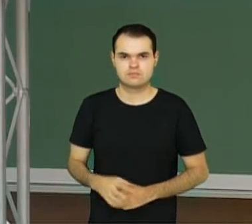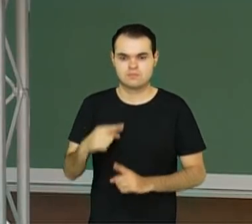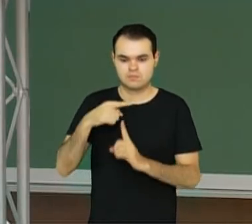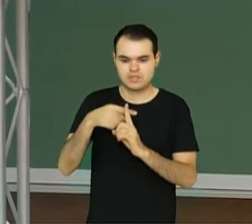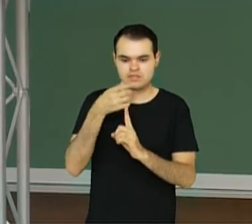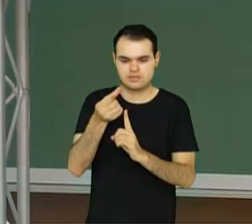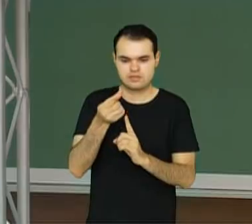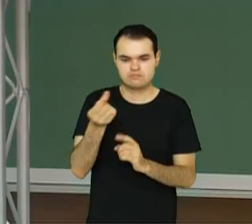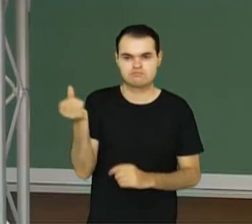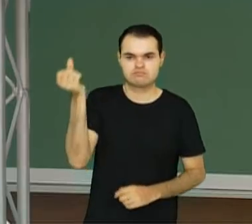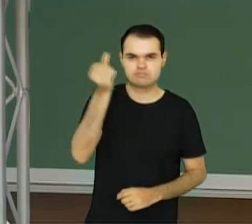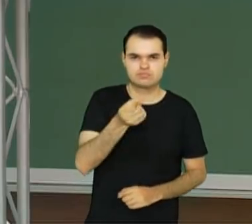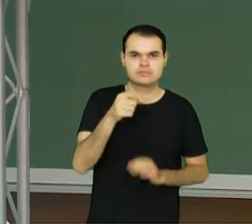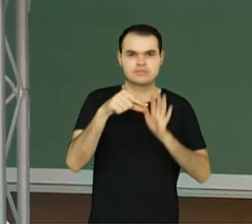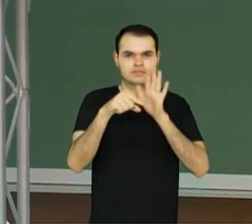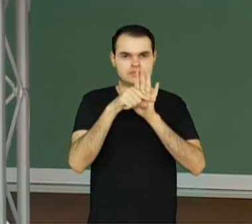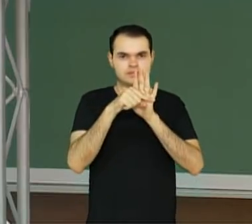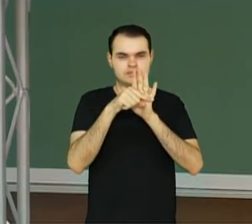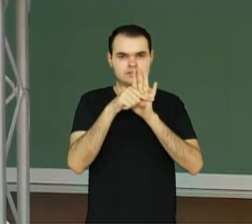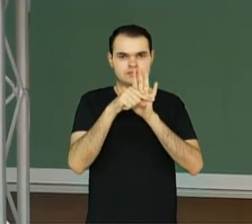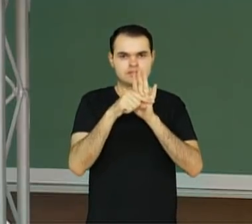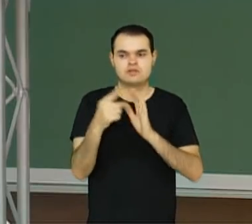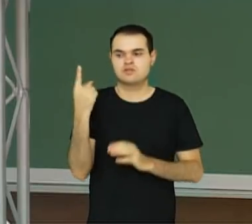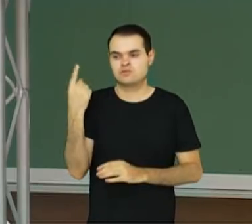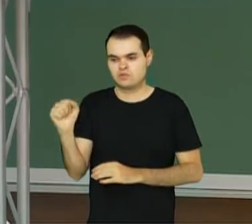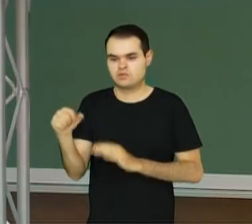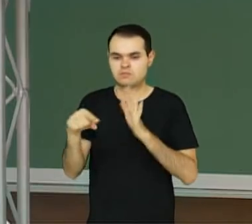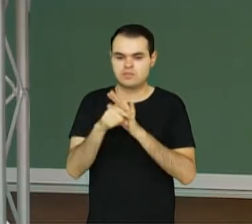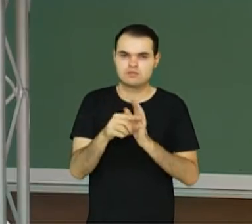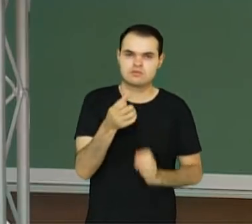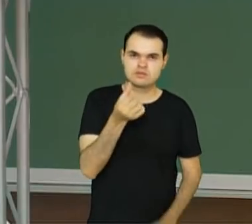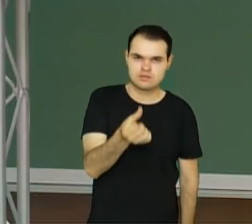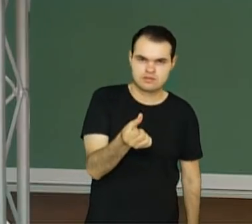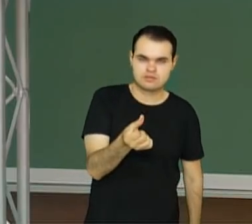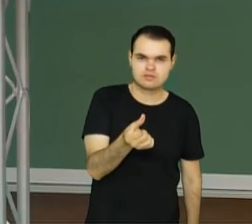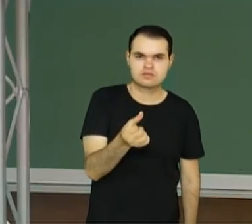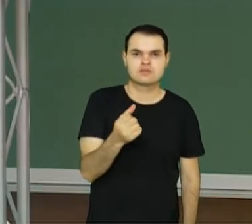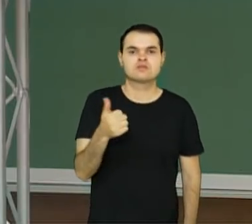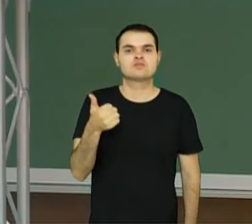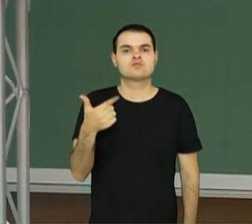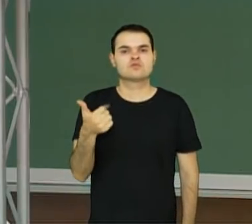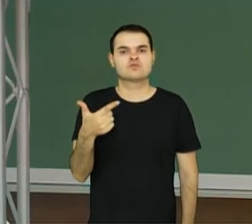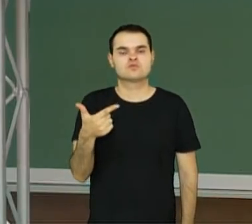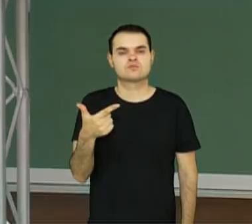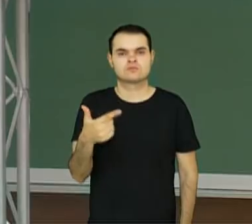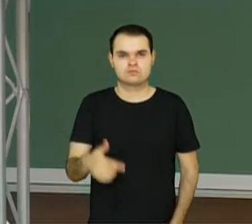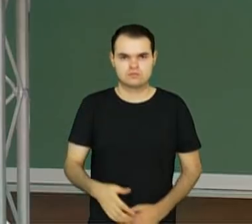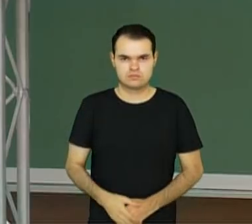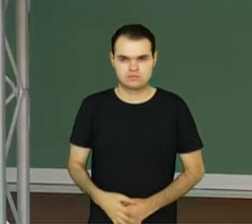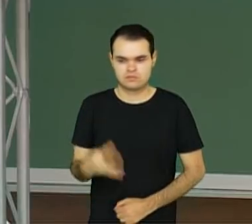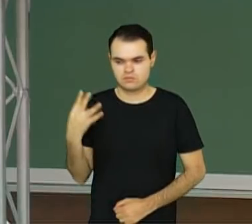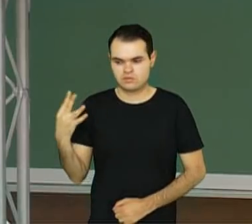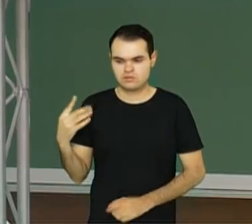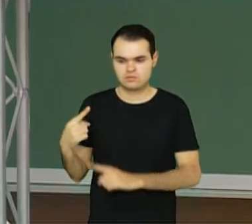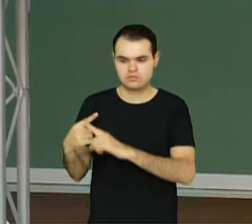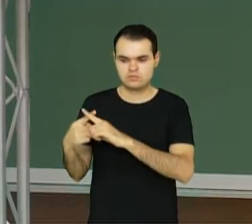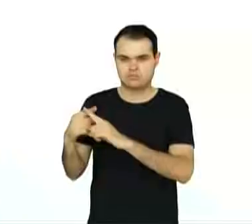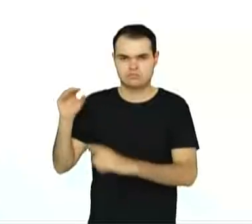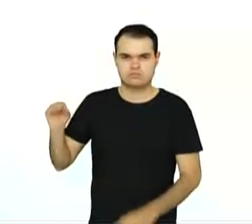outro lado negativo. Então vai ficar 18 menos 6, que dá quanto? 12. O 4 está multiplicando, vai passar para o outro